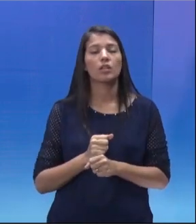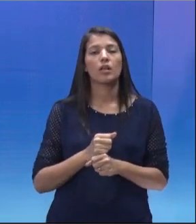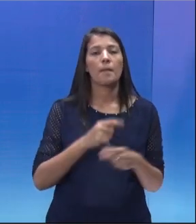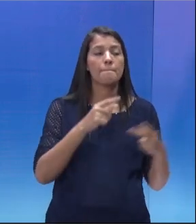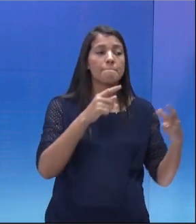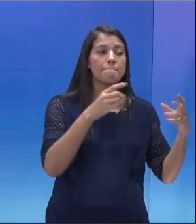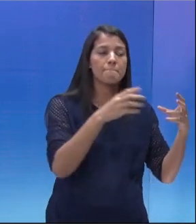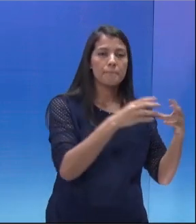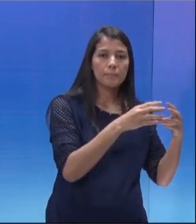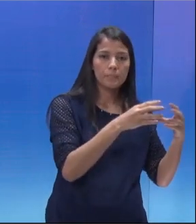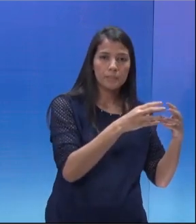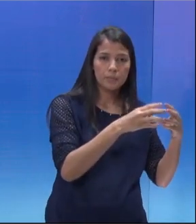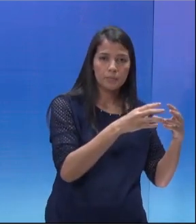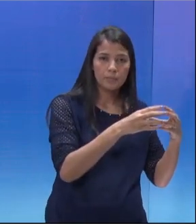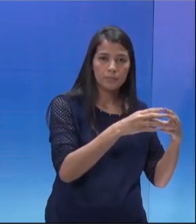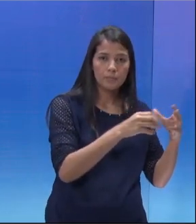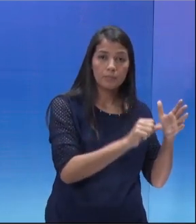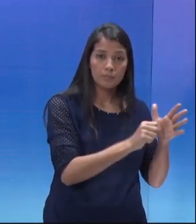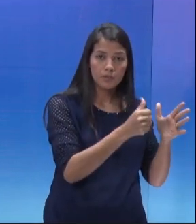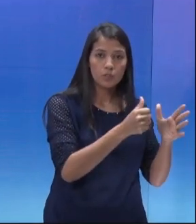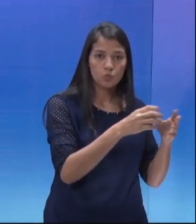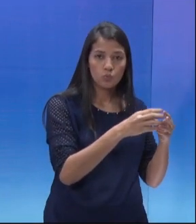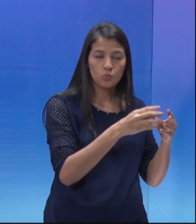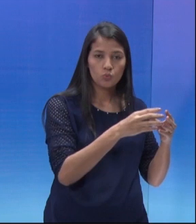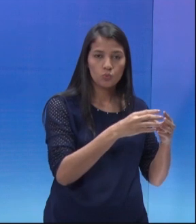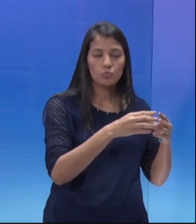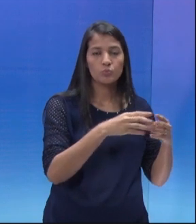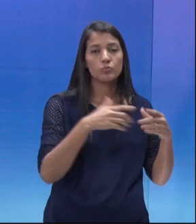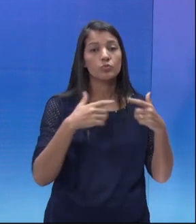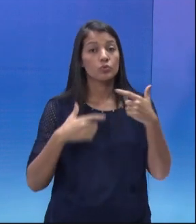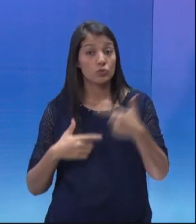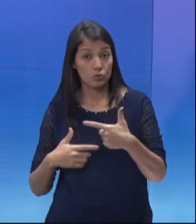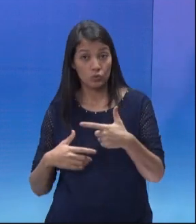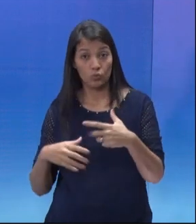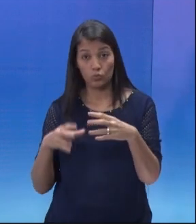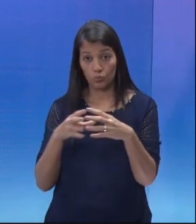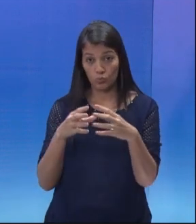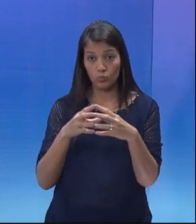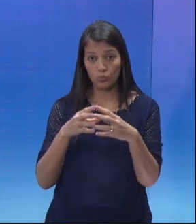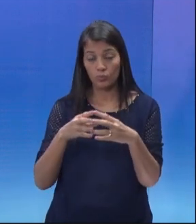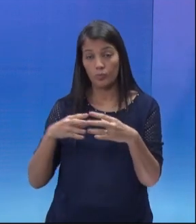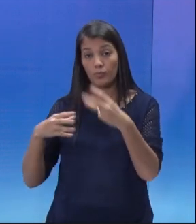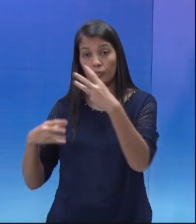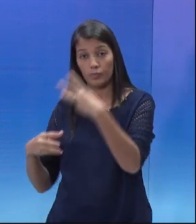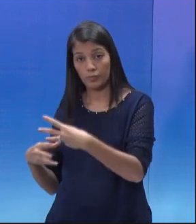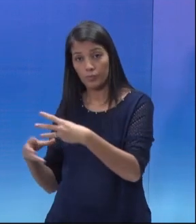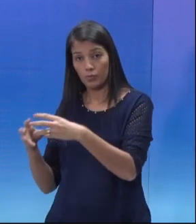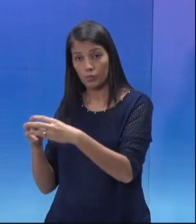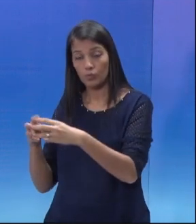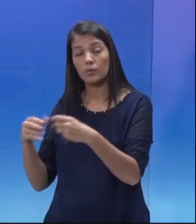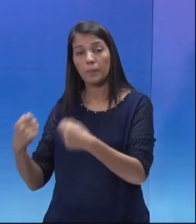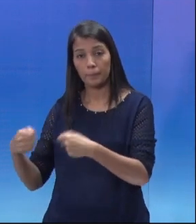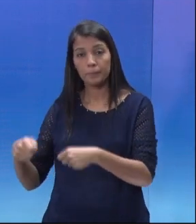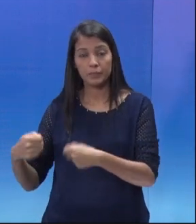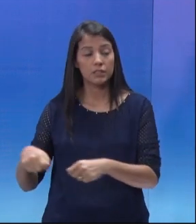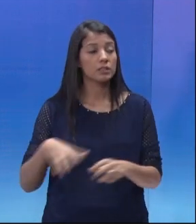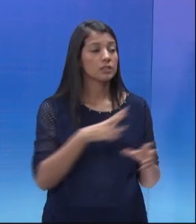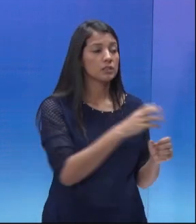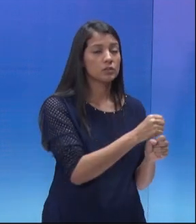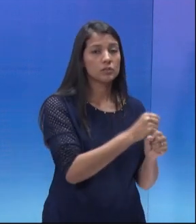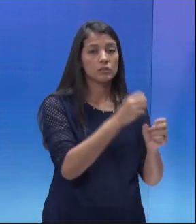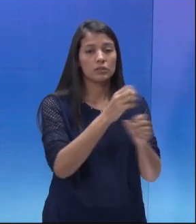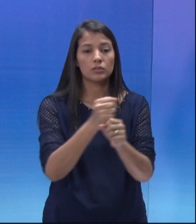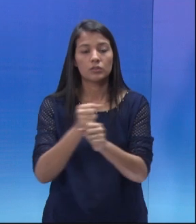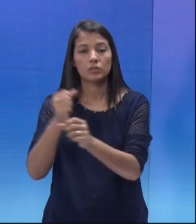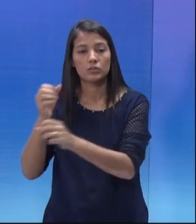os 3 pesticidas. O primeiro aí, o diazinon, nós temos que sua dose letal é 70 miligramas para